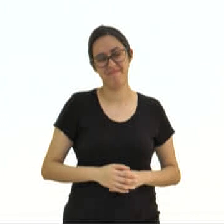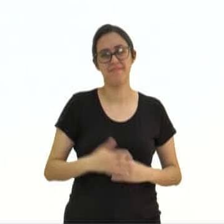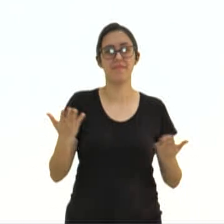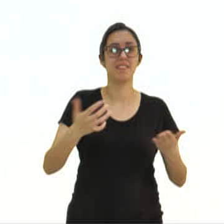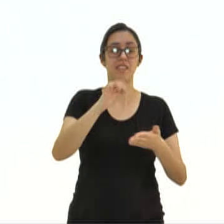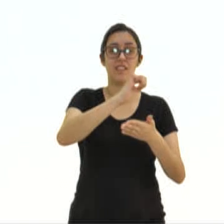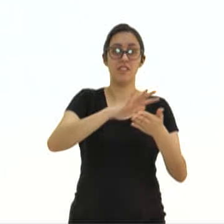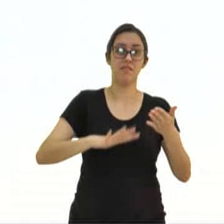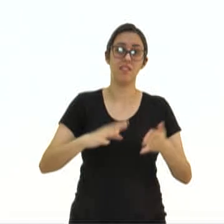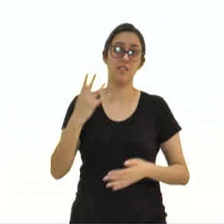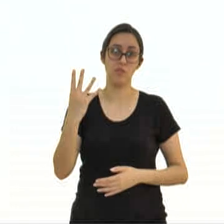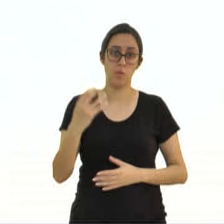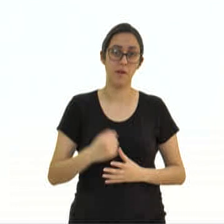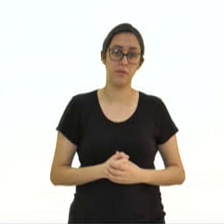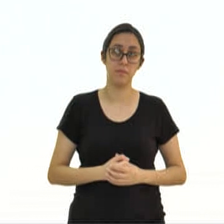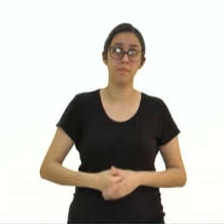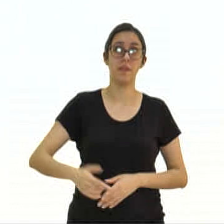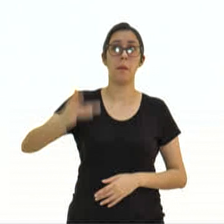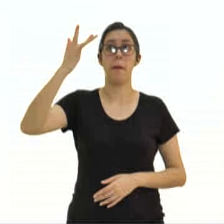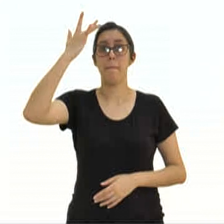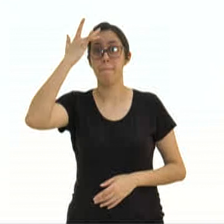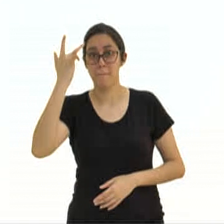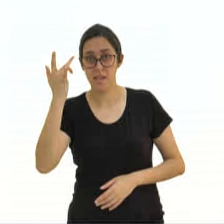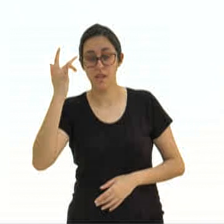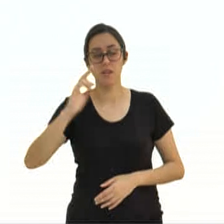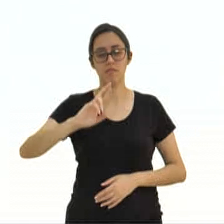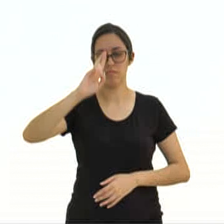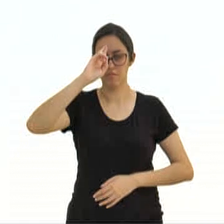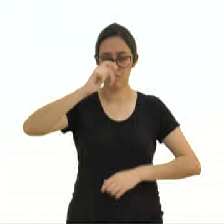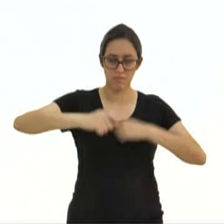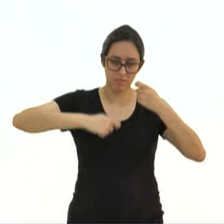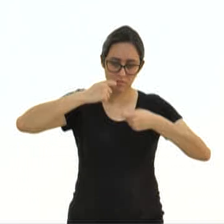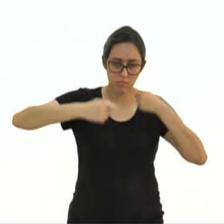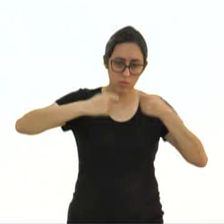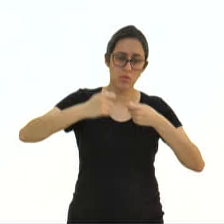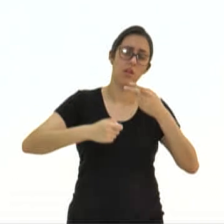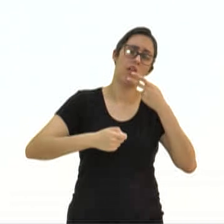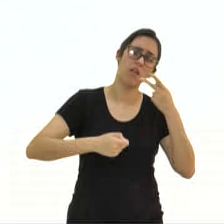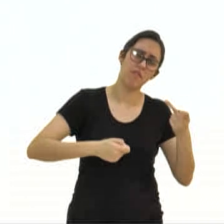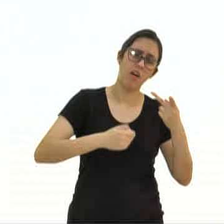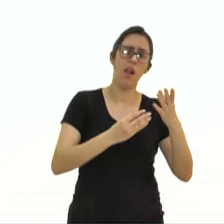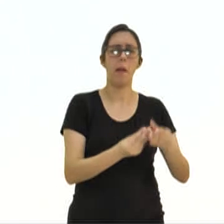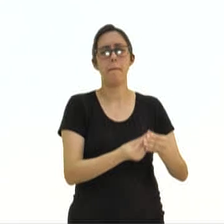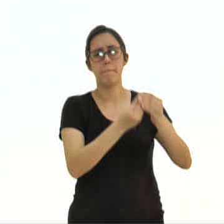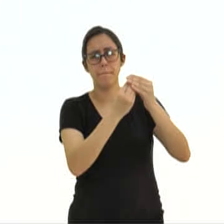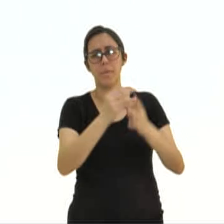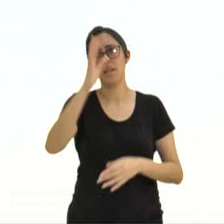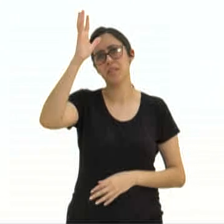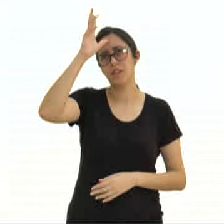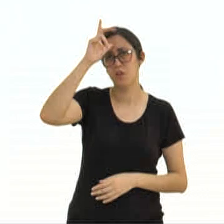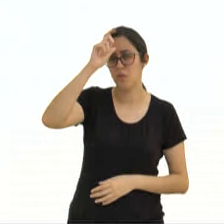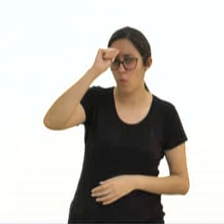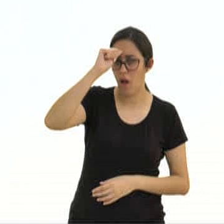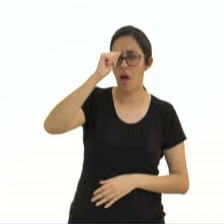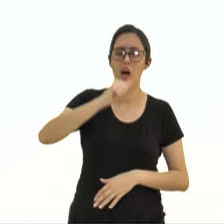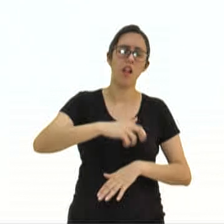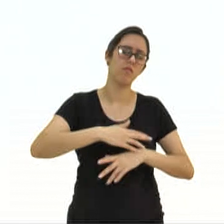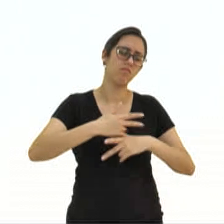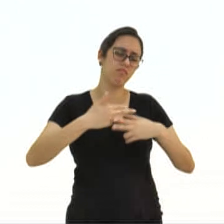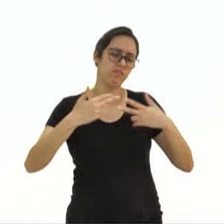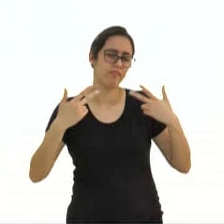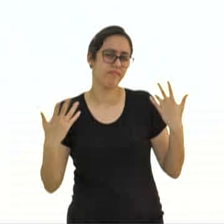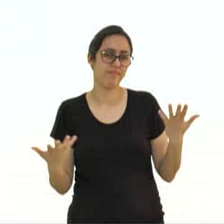4, na manhã seguinte ao almoço falei da missa do galo, da gente que estava na igreja, sem excitar a curiosidade de